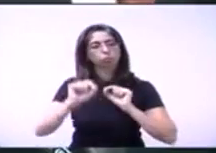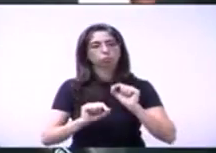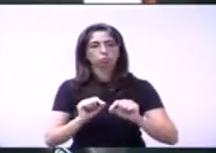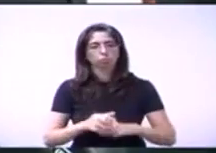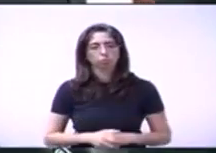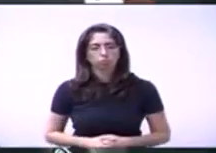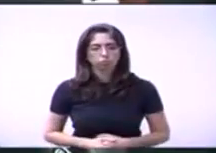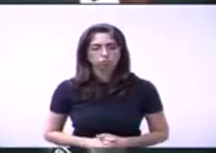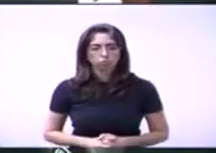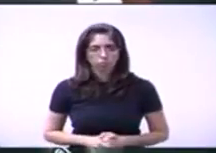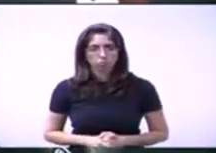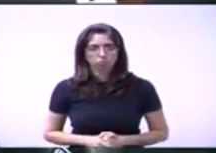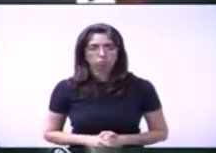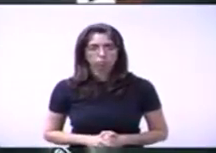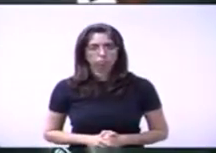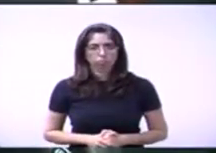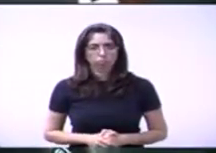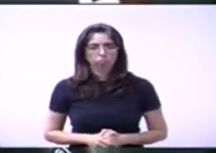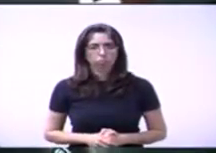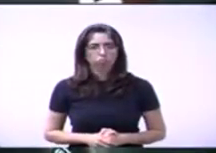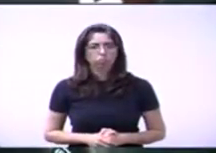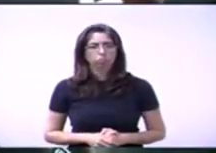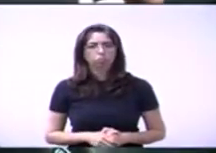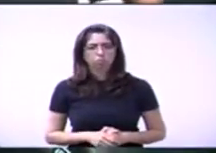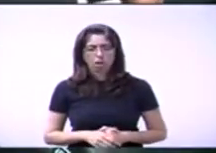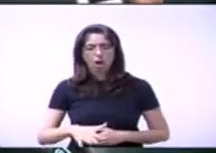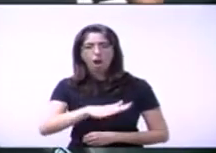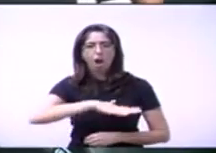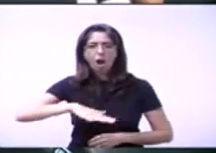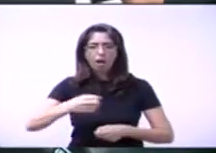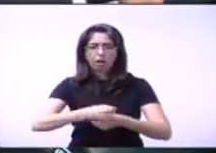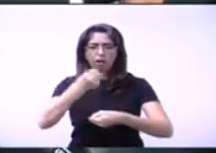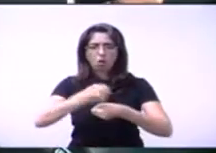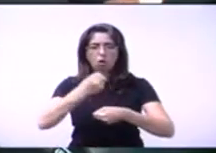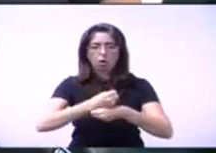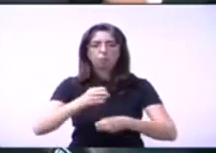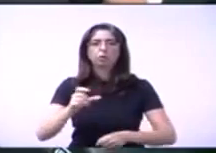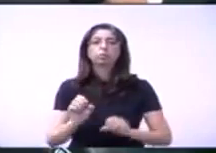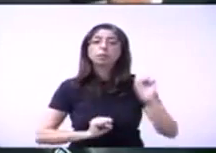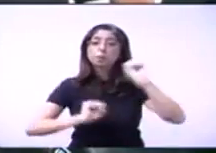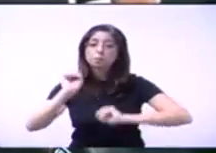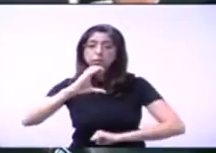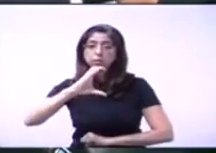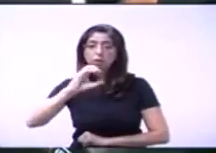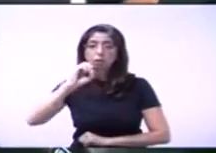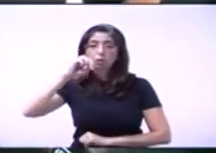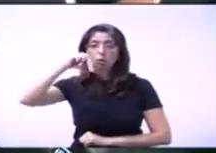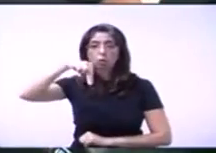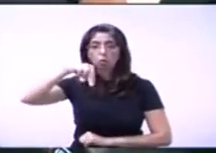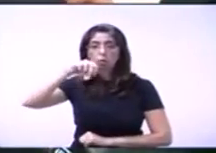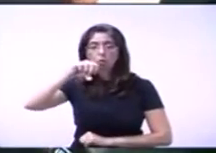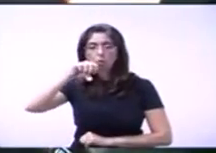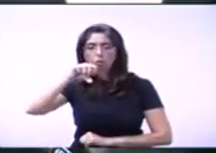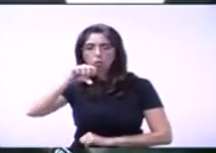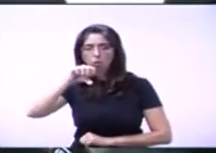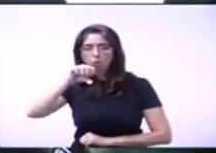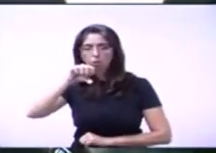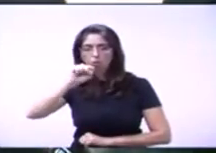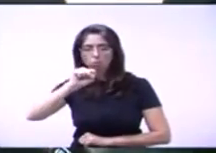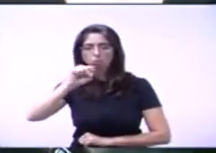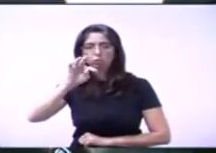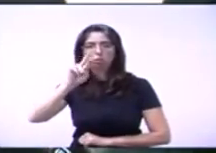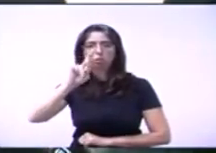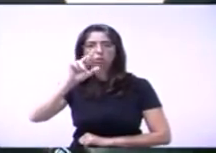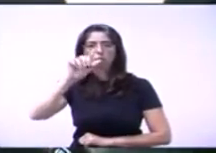à situação do antigo canteiro de obras da Constran, localizada no bairro Vista Alegre, próximo à